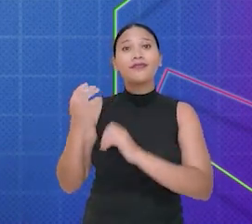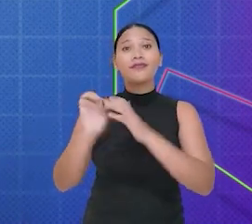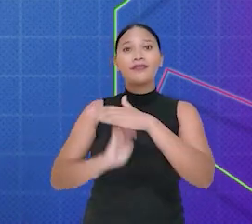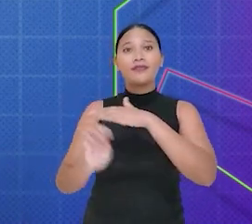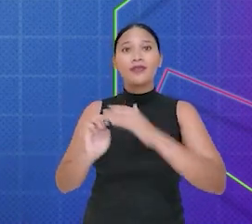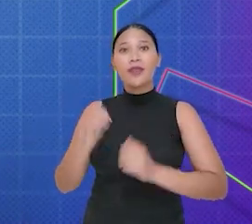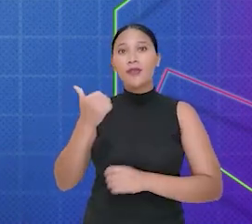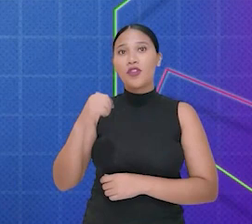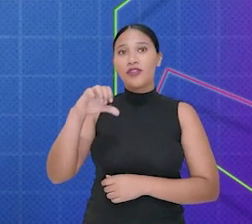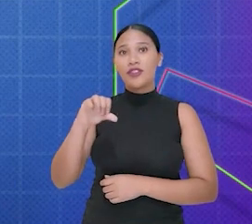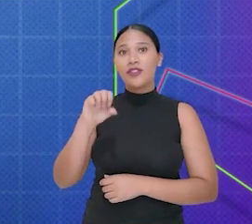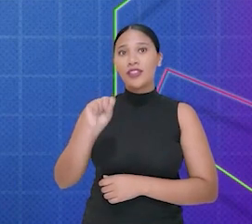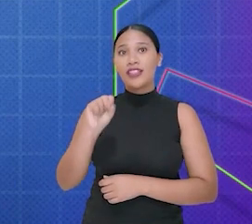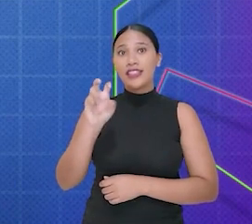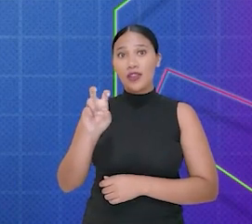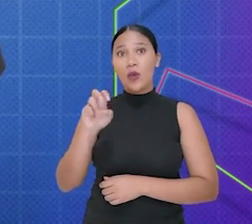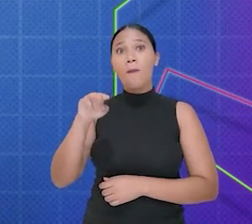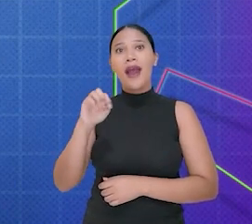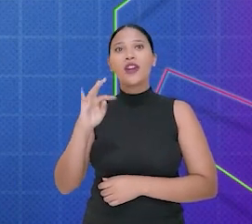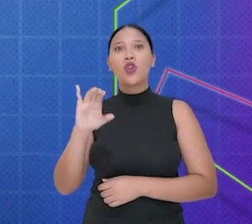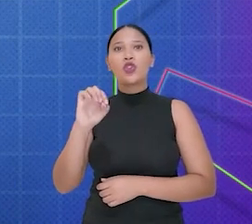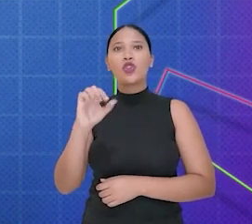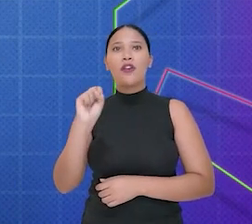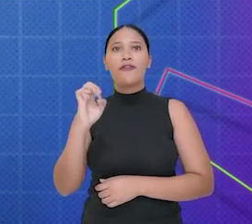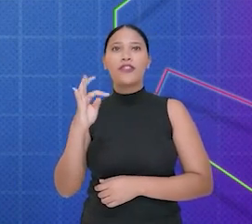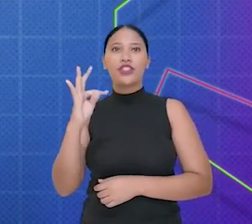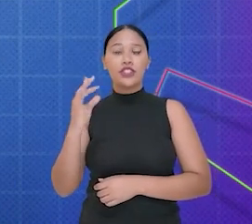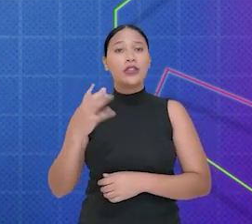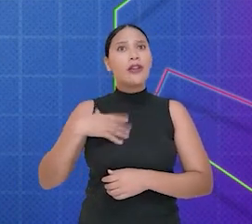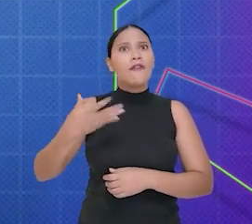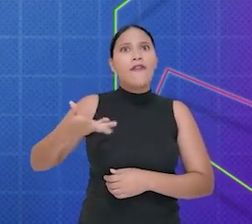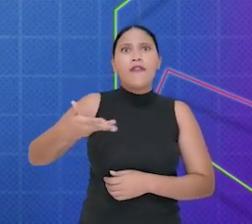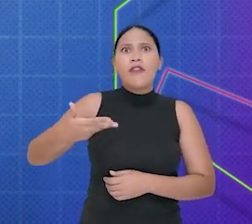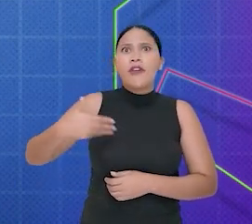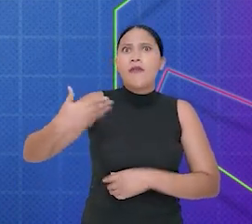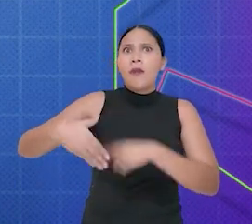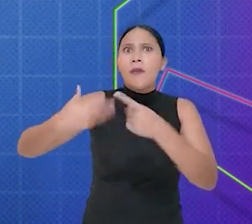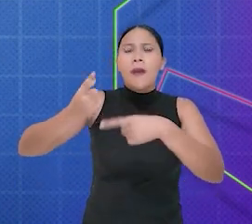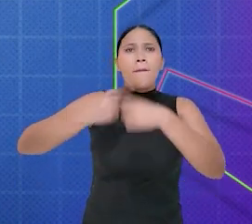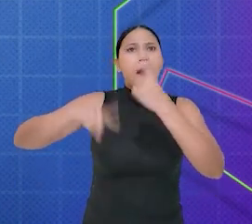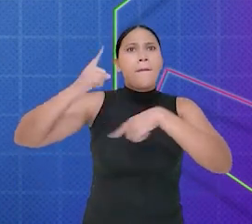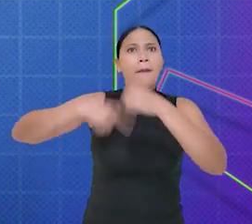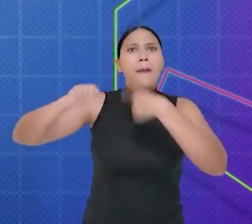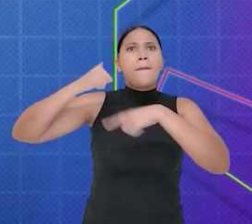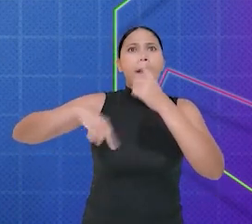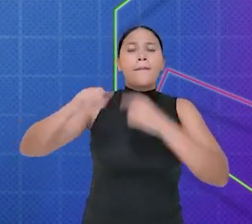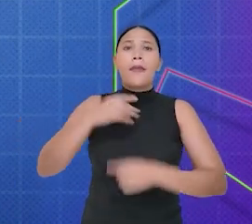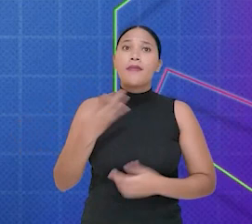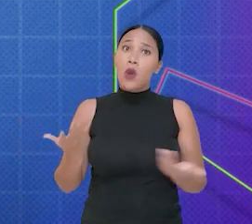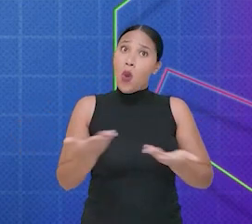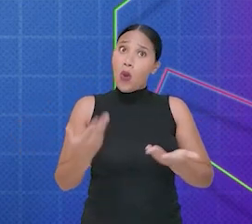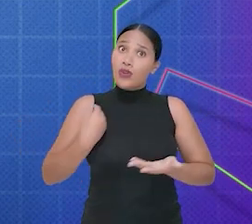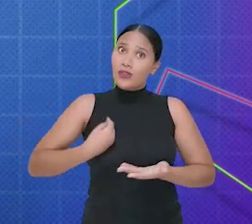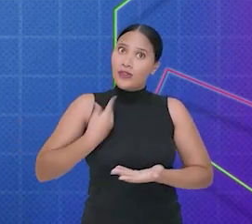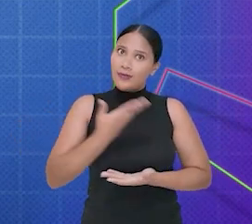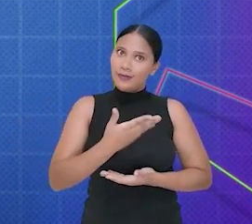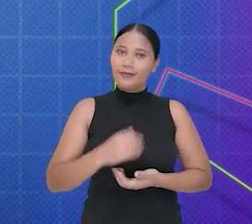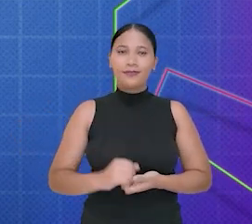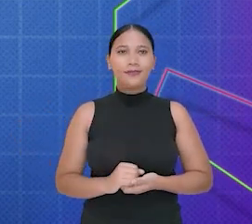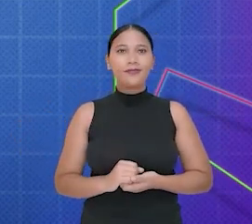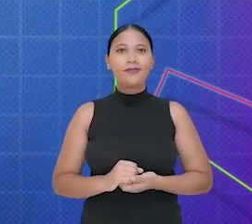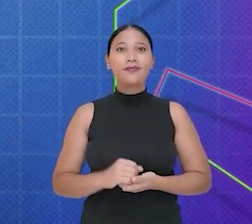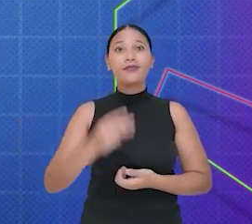pela Microsoft em 1985. Desde então, ele passou por várias atualizações e melhorias para se tornar o que é